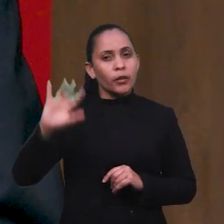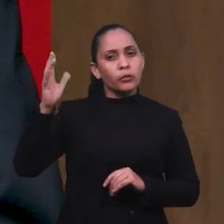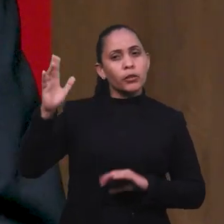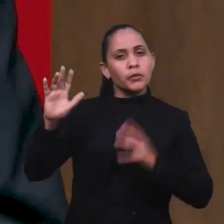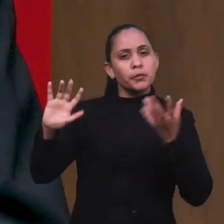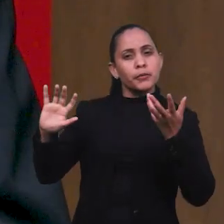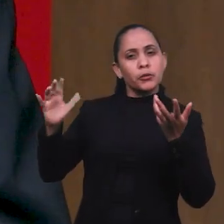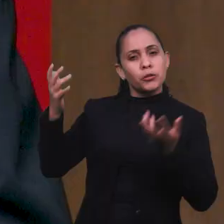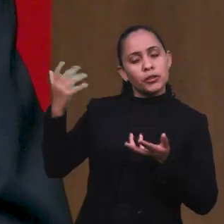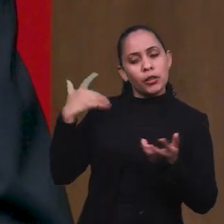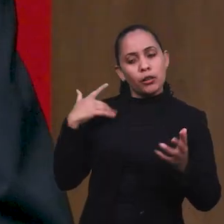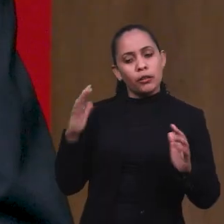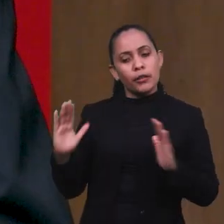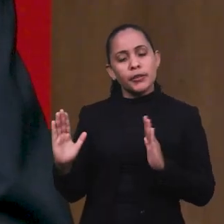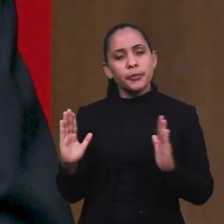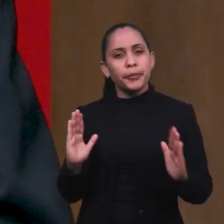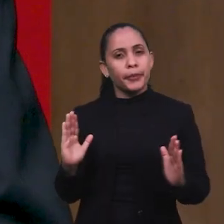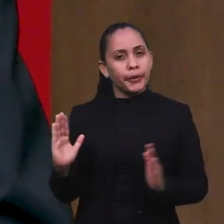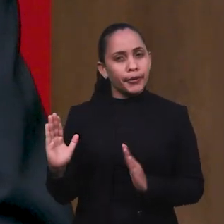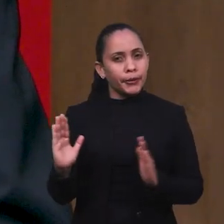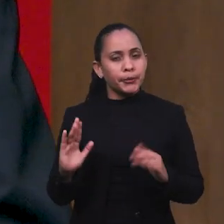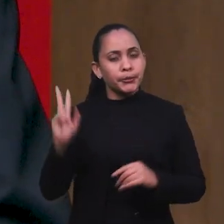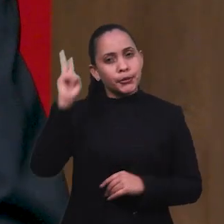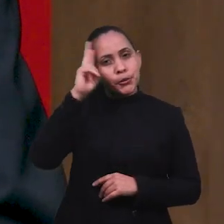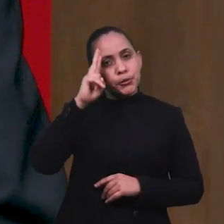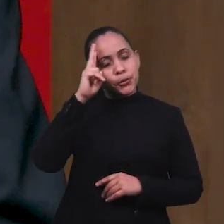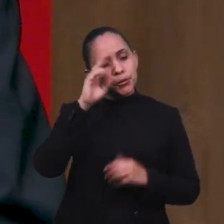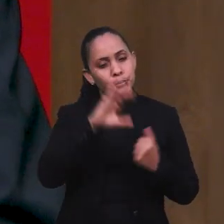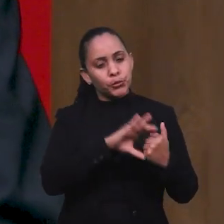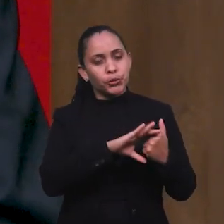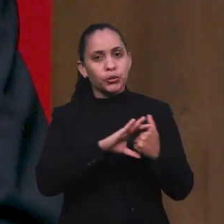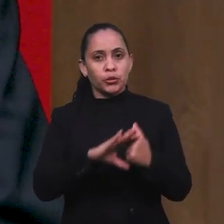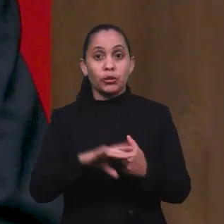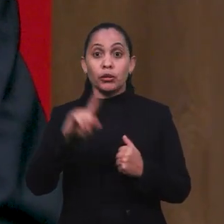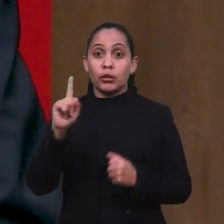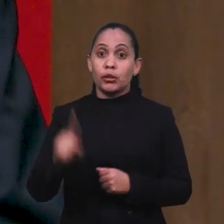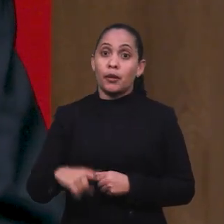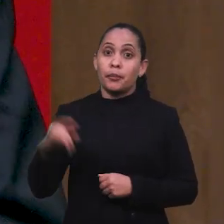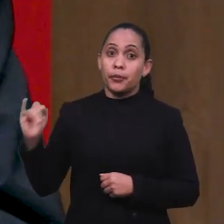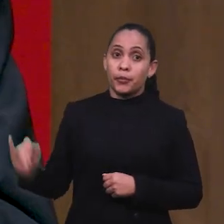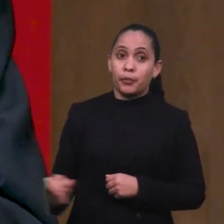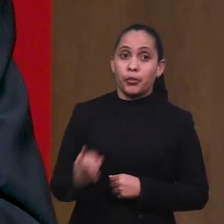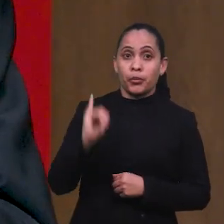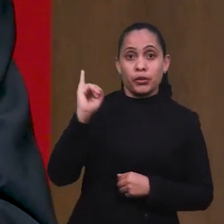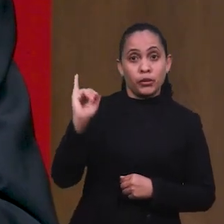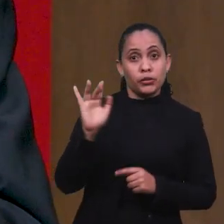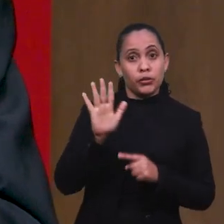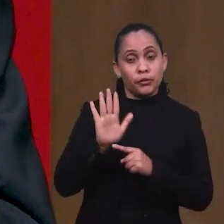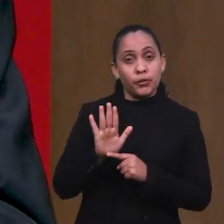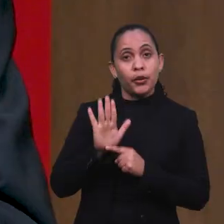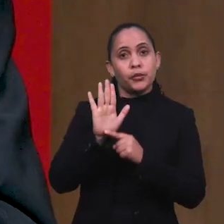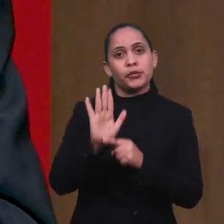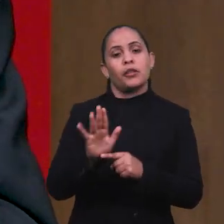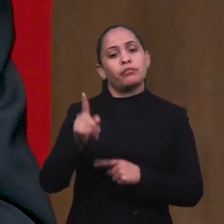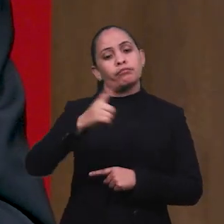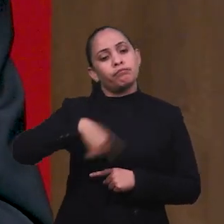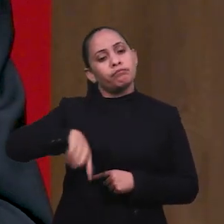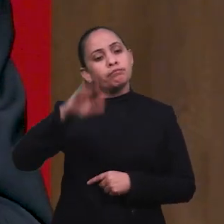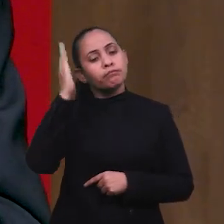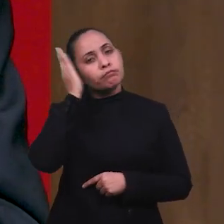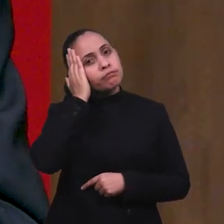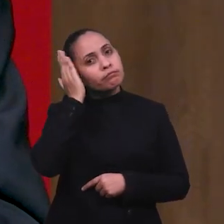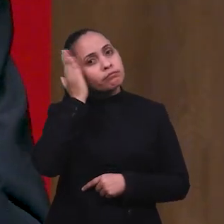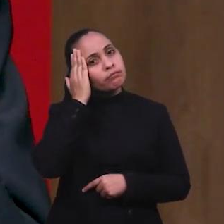que ocorreram no decorrer da história do cristianismo, de grande importância, que vão ajudar os participantes a